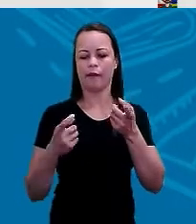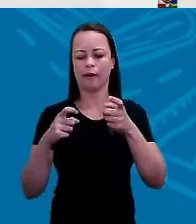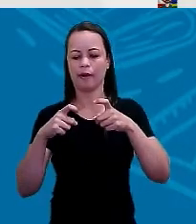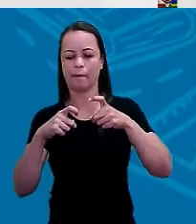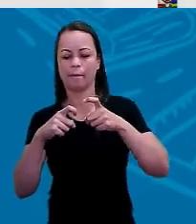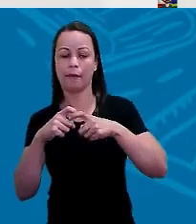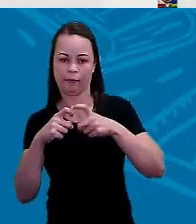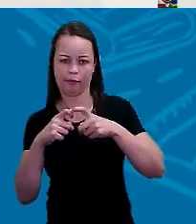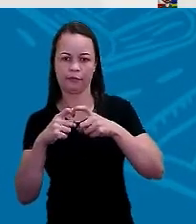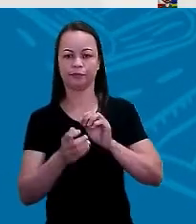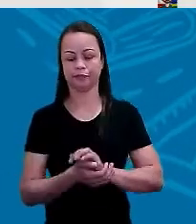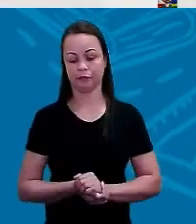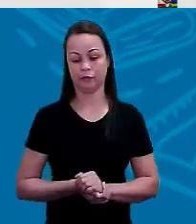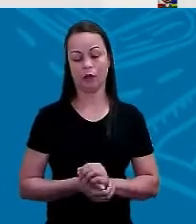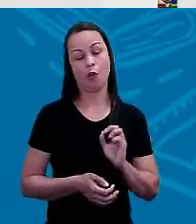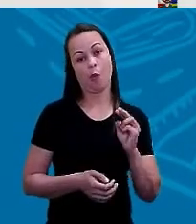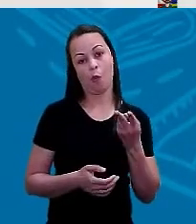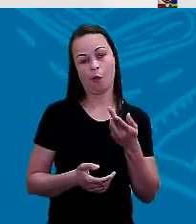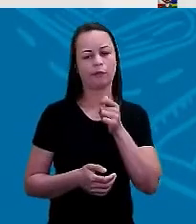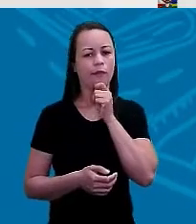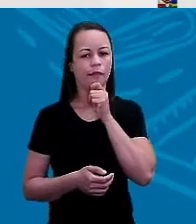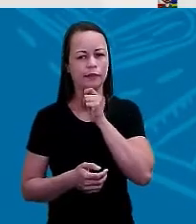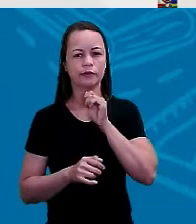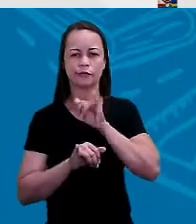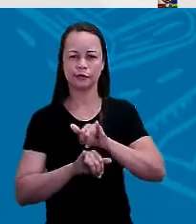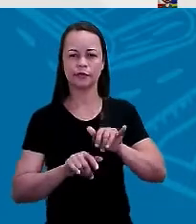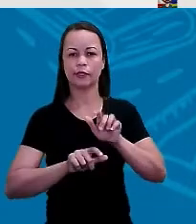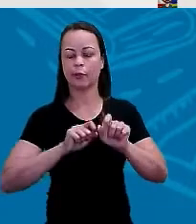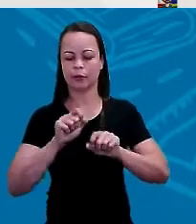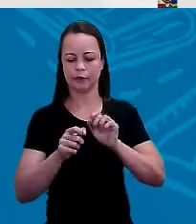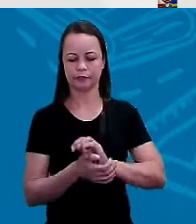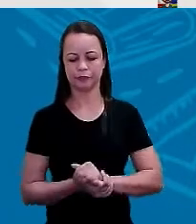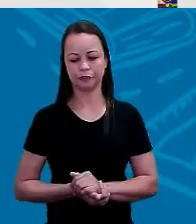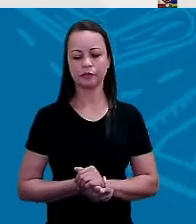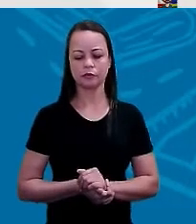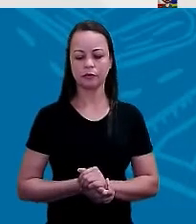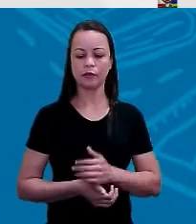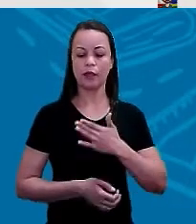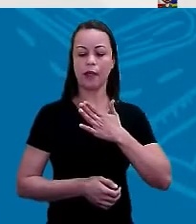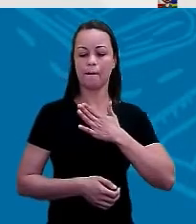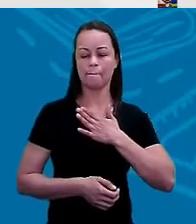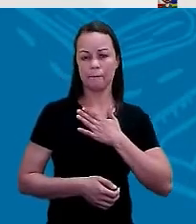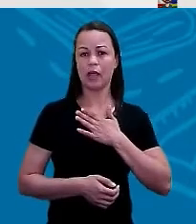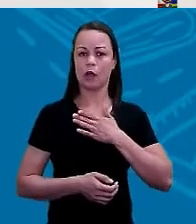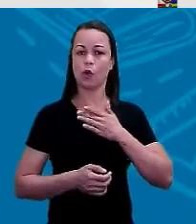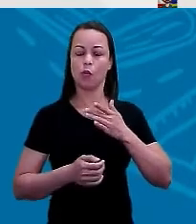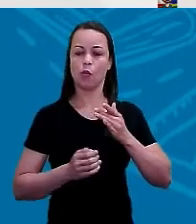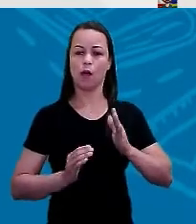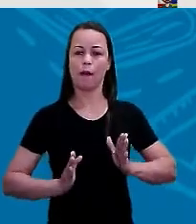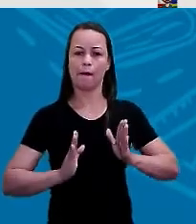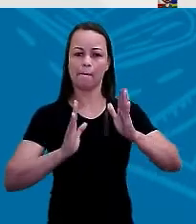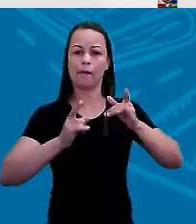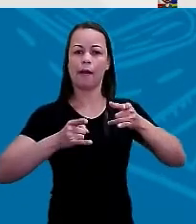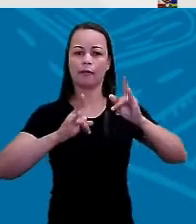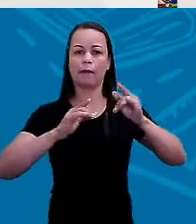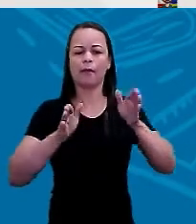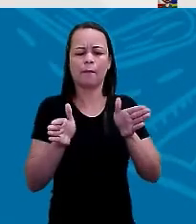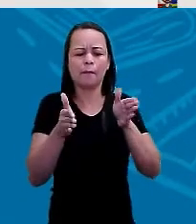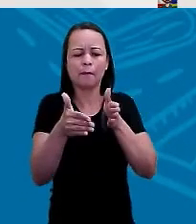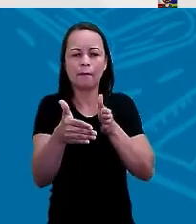tipo. Ou ainda, se eu disser assim, My apartment was small. Meu apartamento era